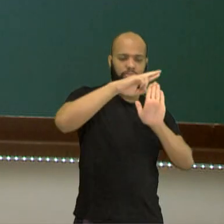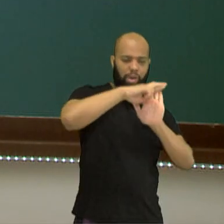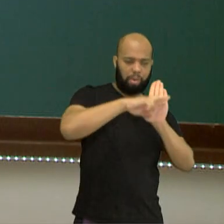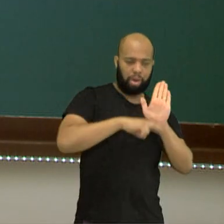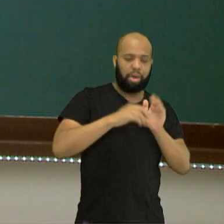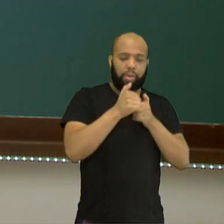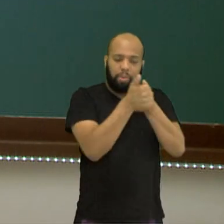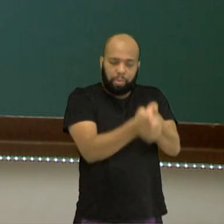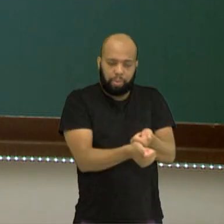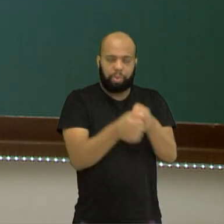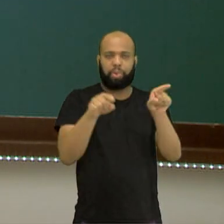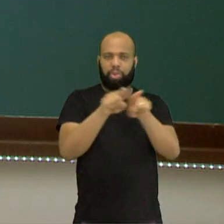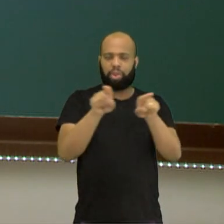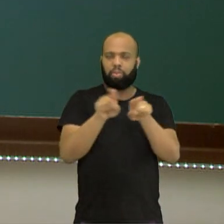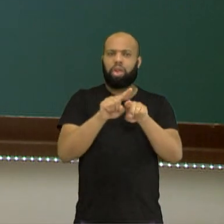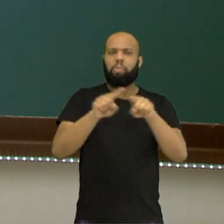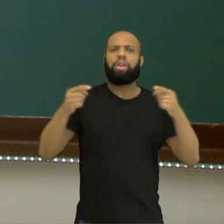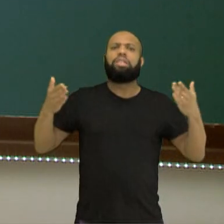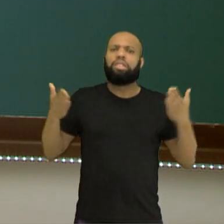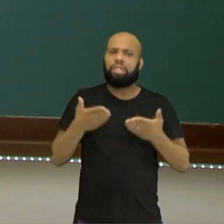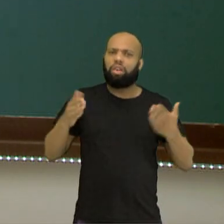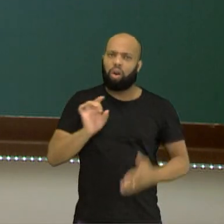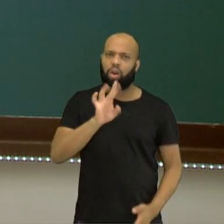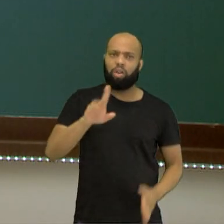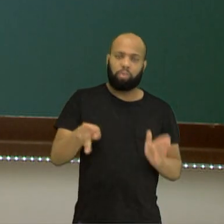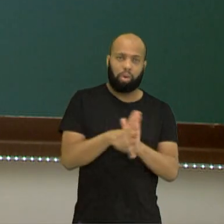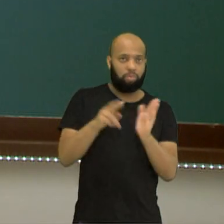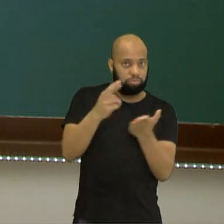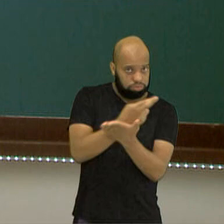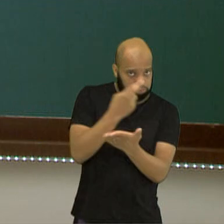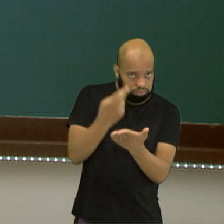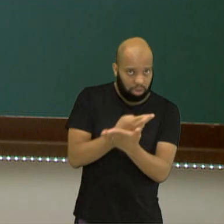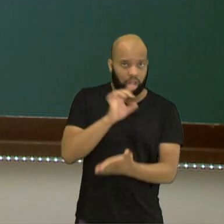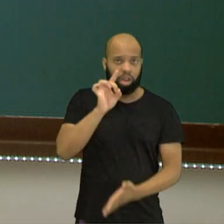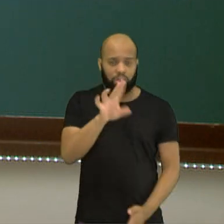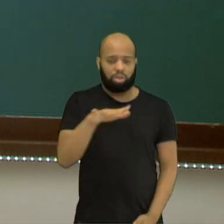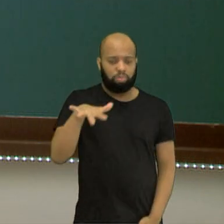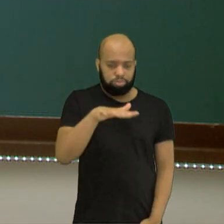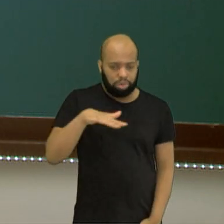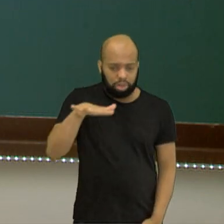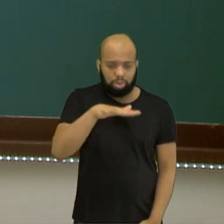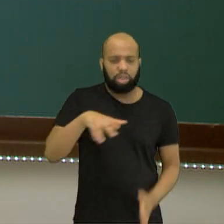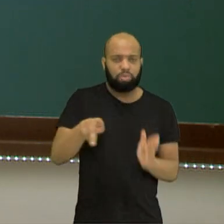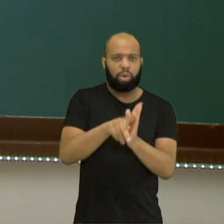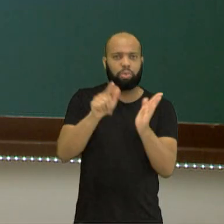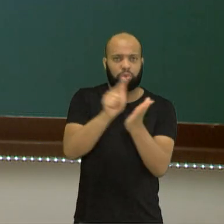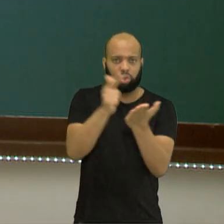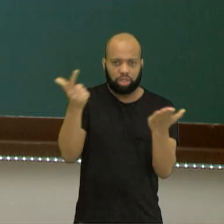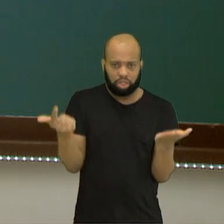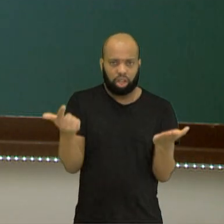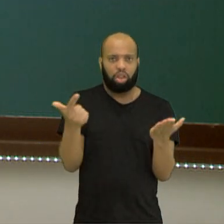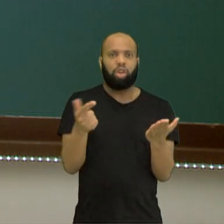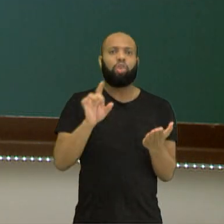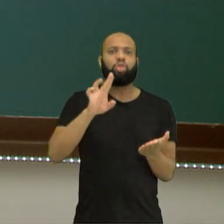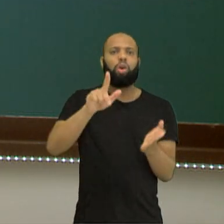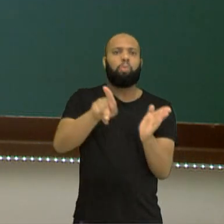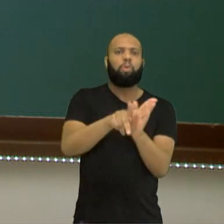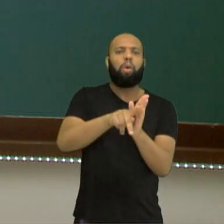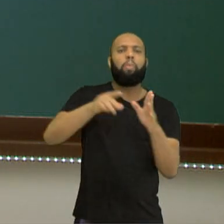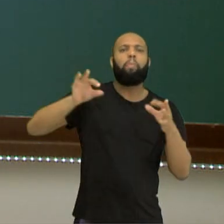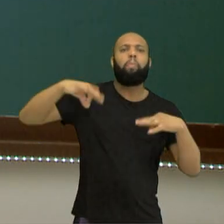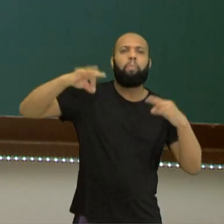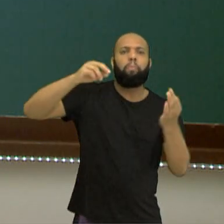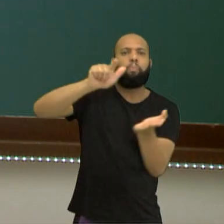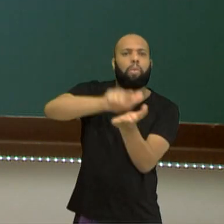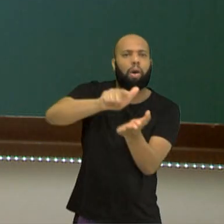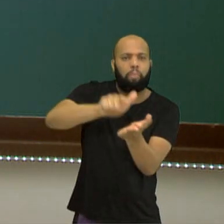hoje em dia, eu não tenho só o espaço da revista, eu não tenho só o espaço do jornal físico, nós